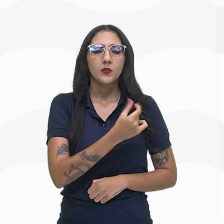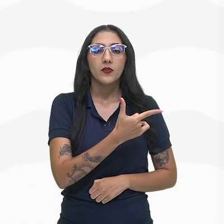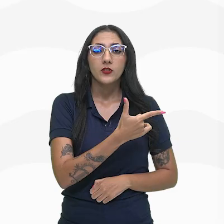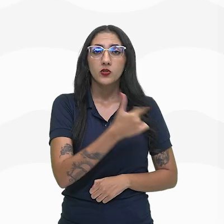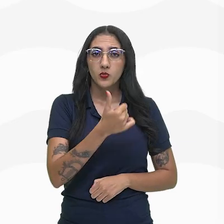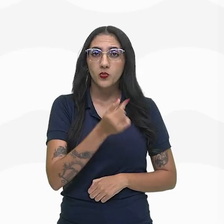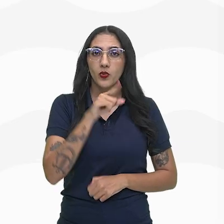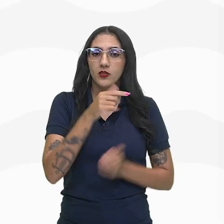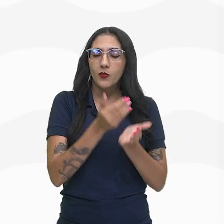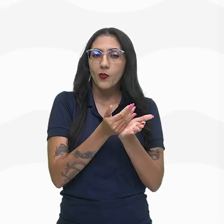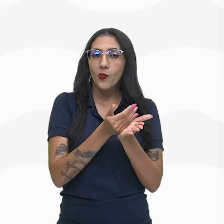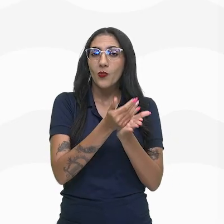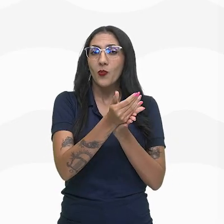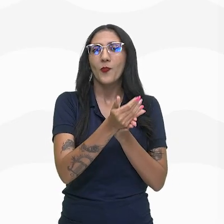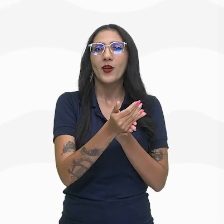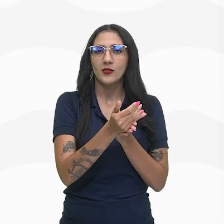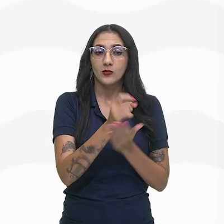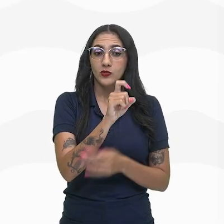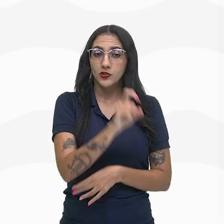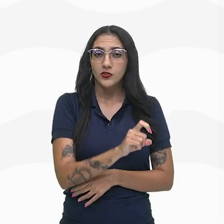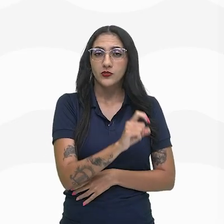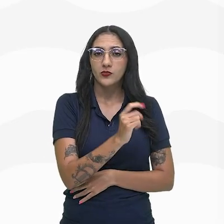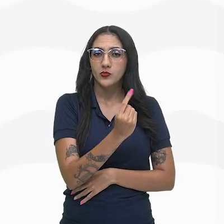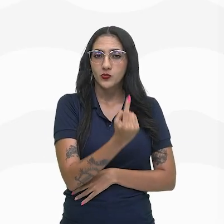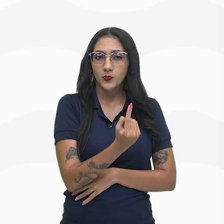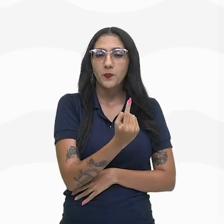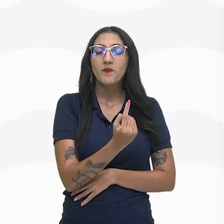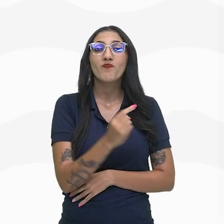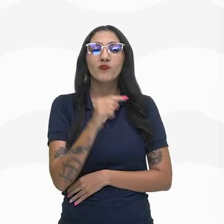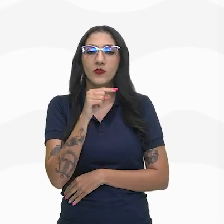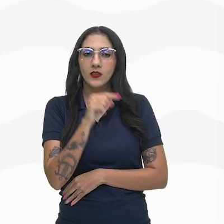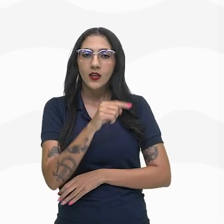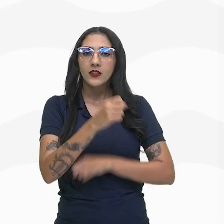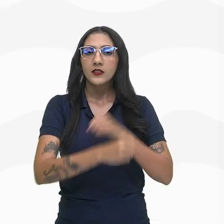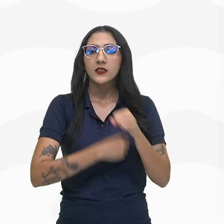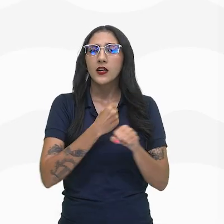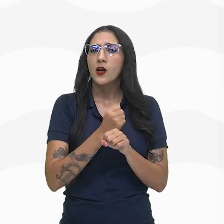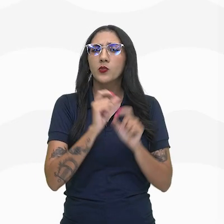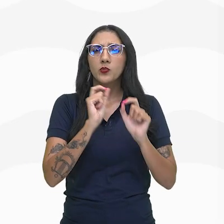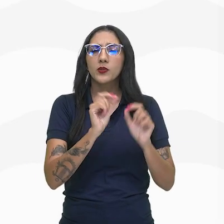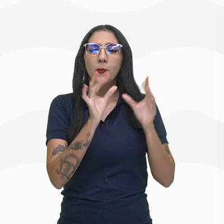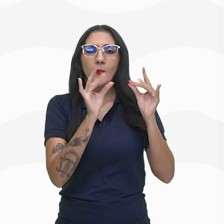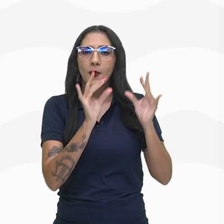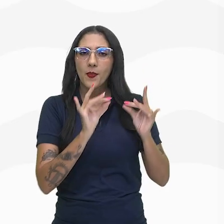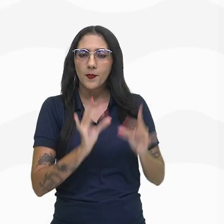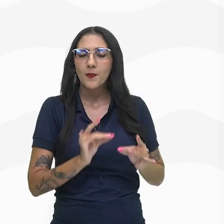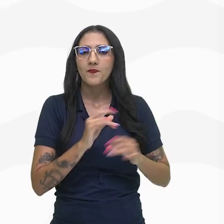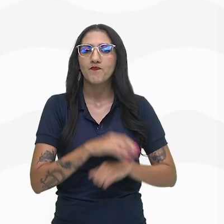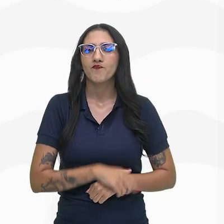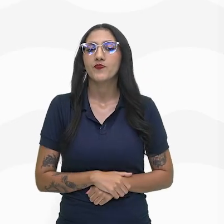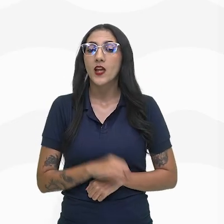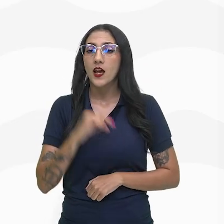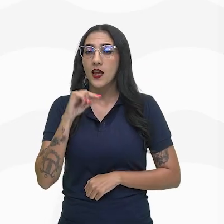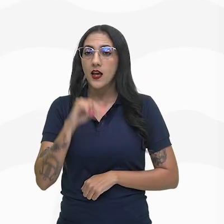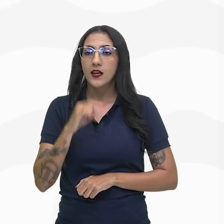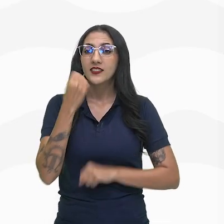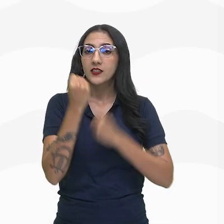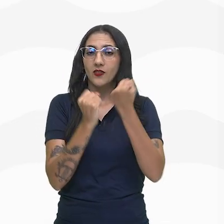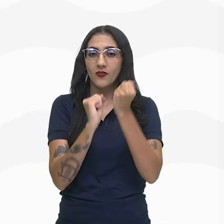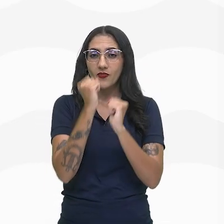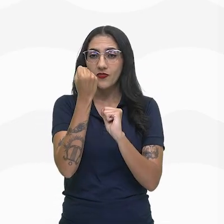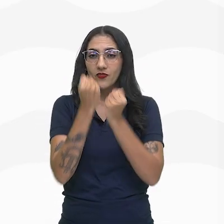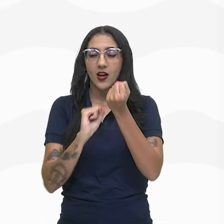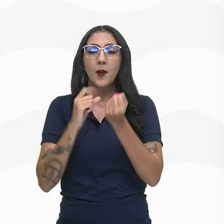o início, ou seja, o X1. Nesse ano, o que está dizendo aqui? Que a fábrica empregava